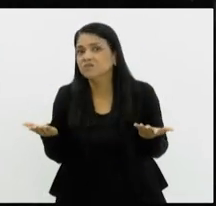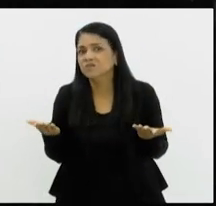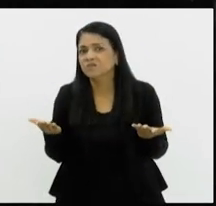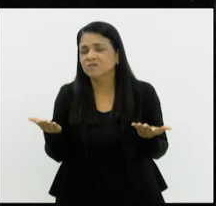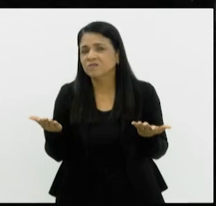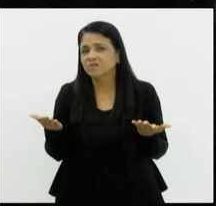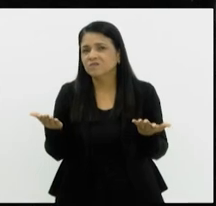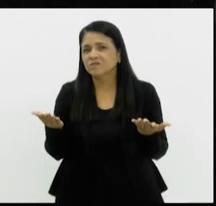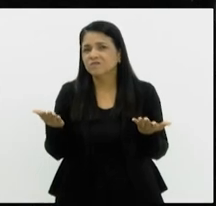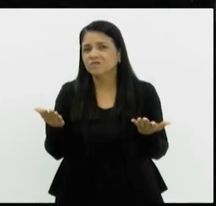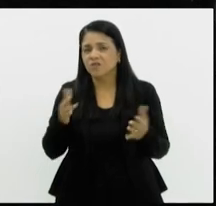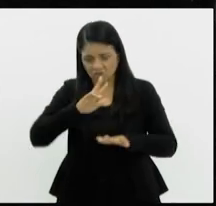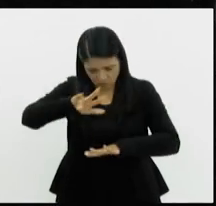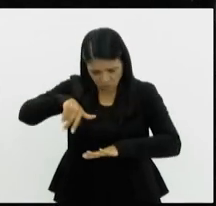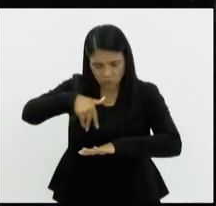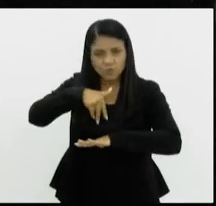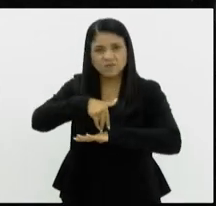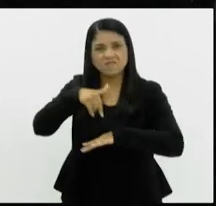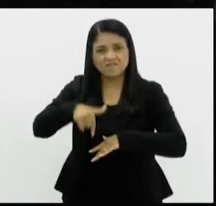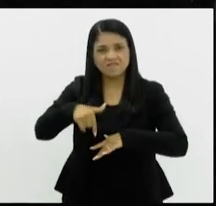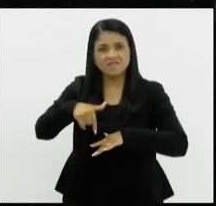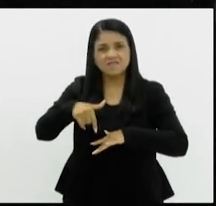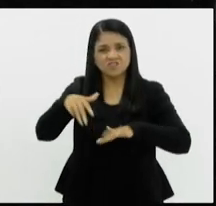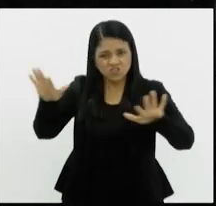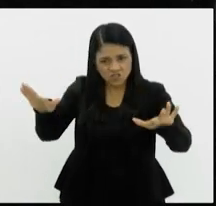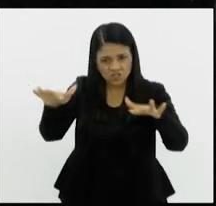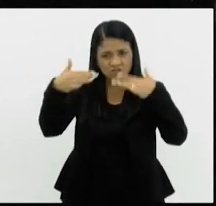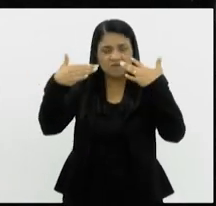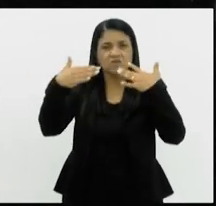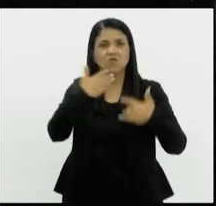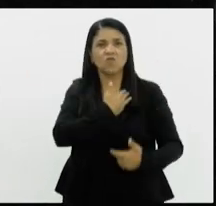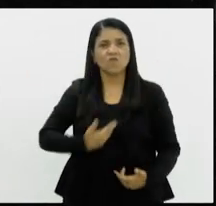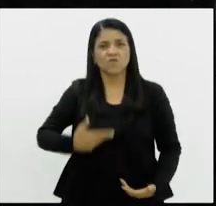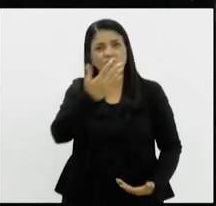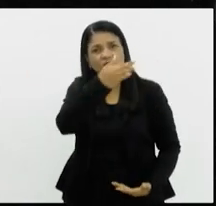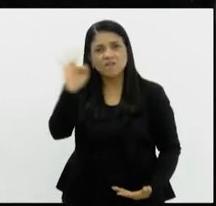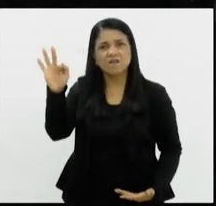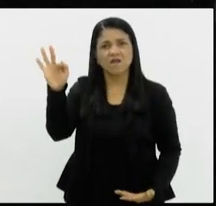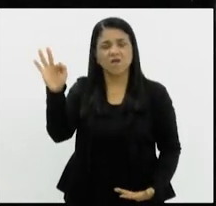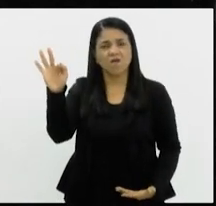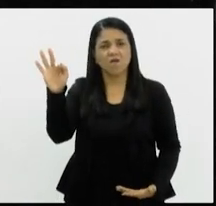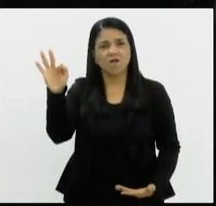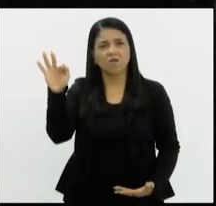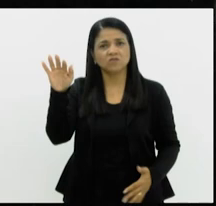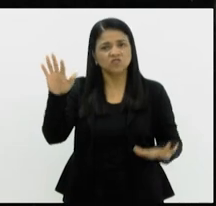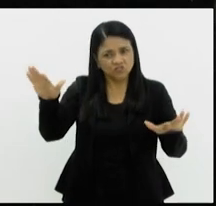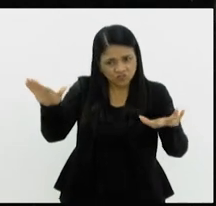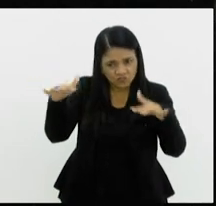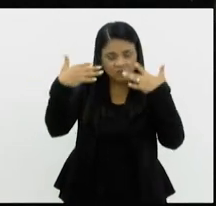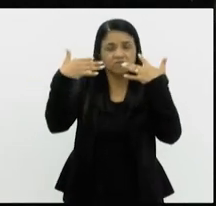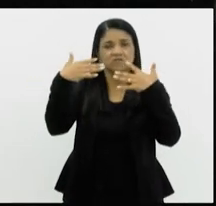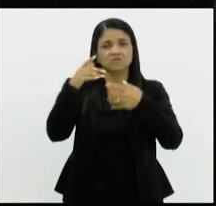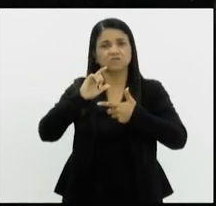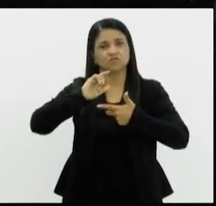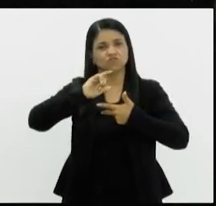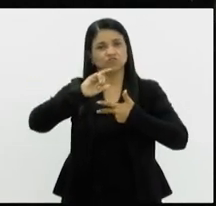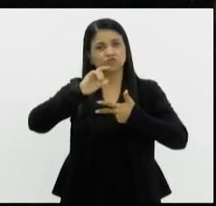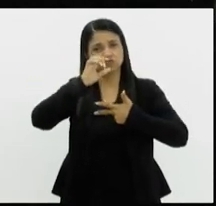e chamar atenção do governo federal chamar atenção do Judiciário